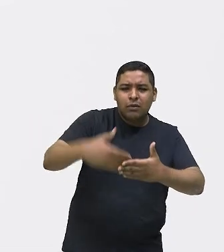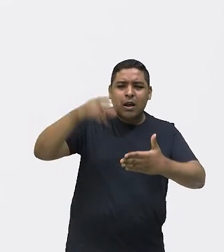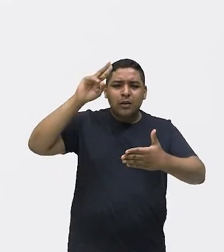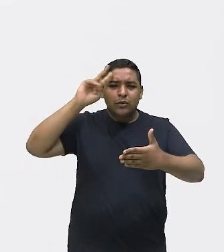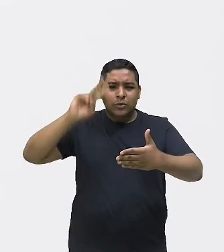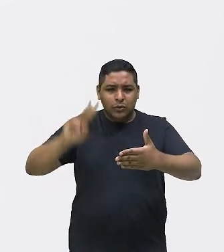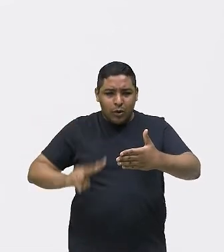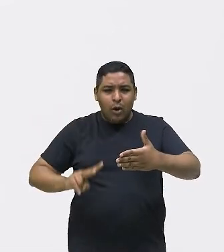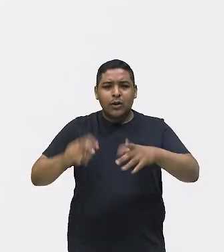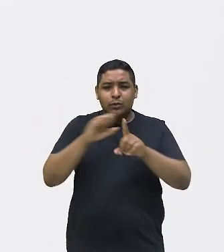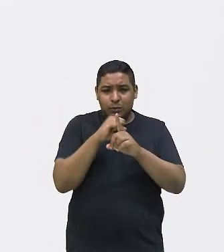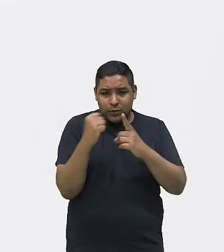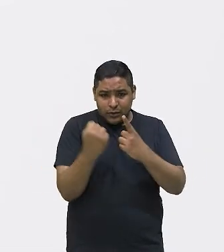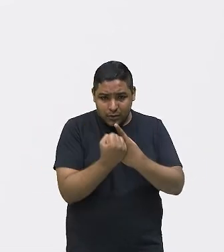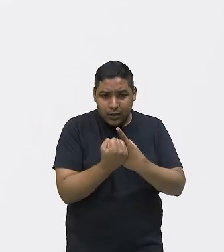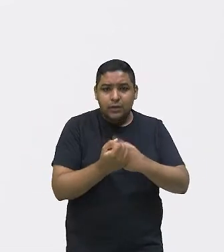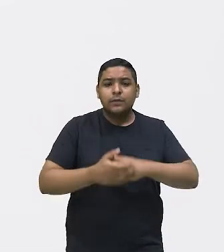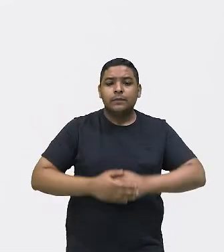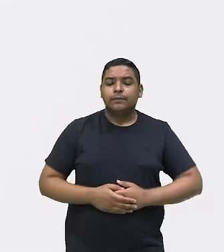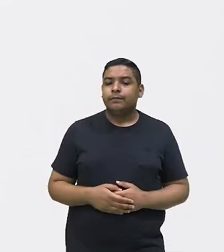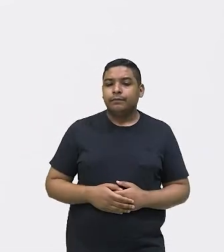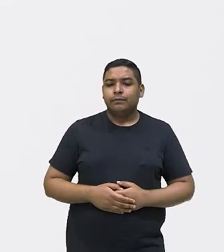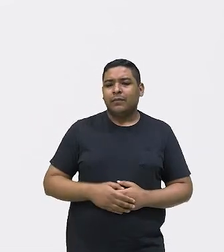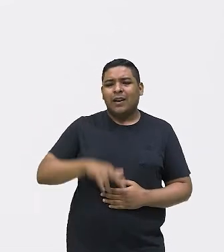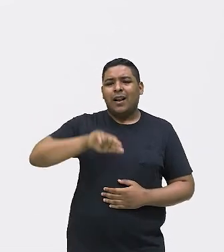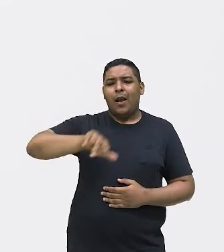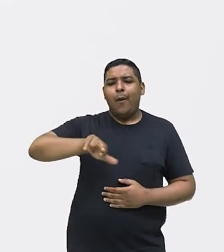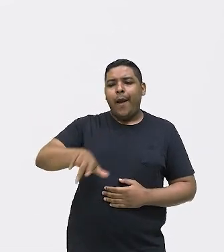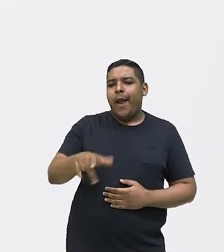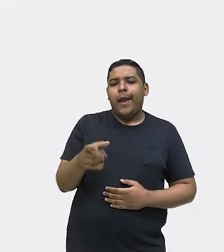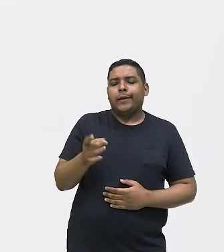da história de uma sociedade não são